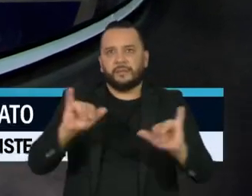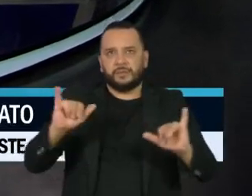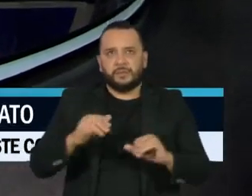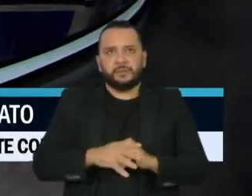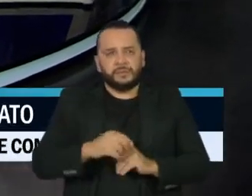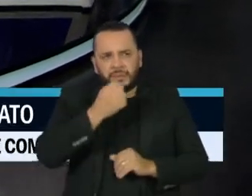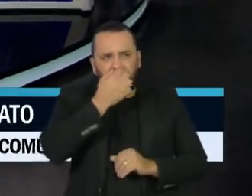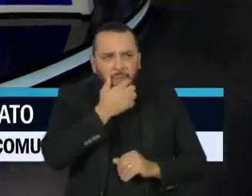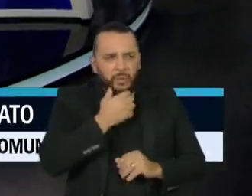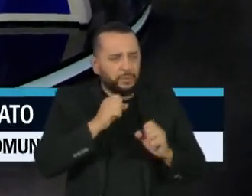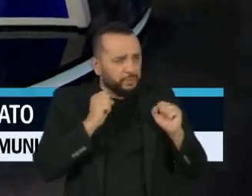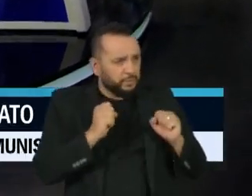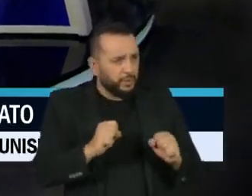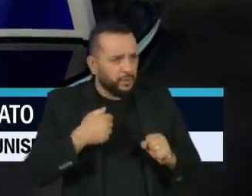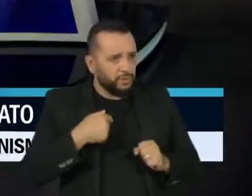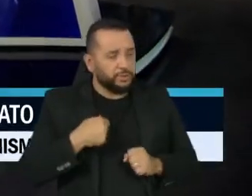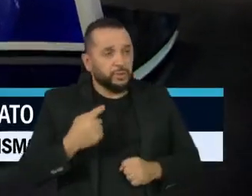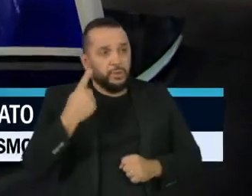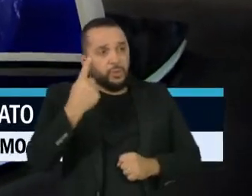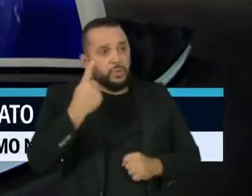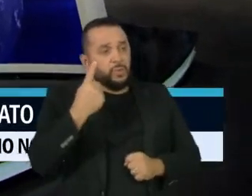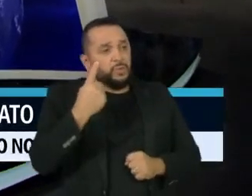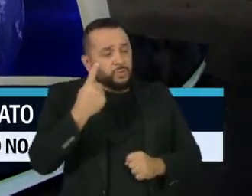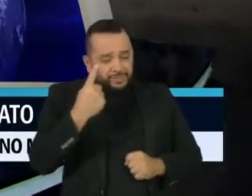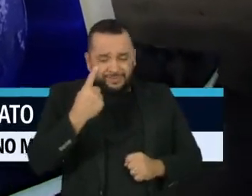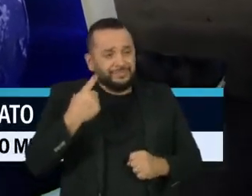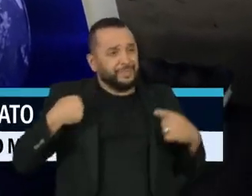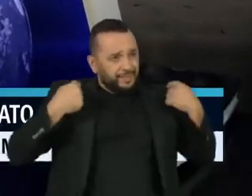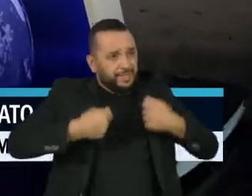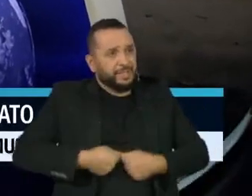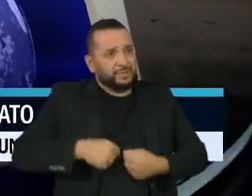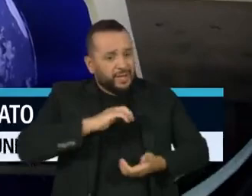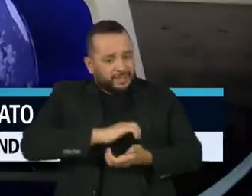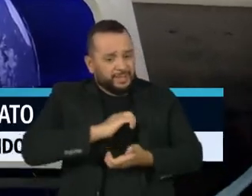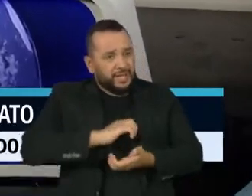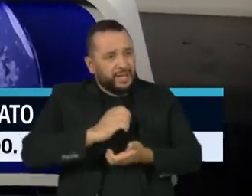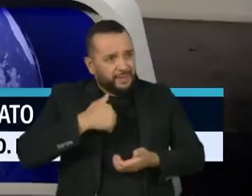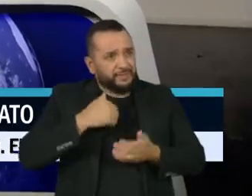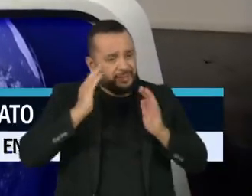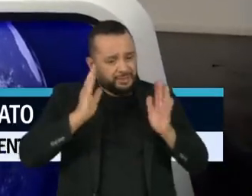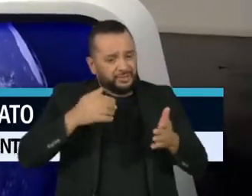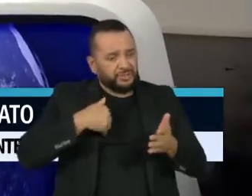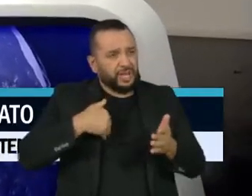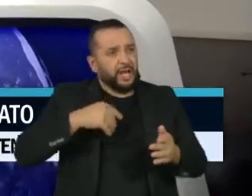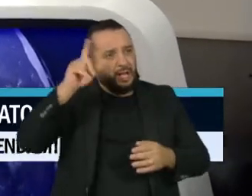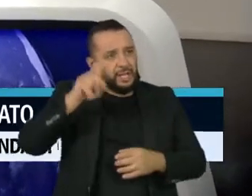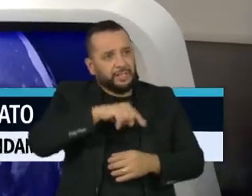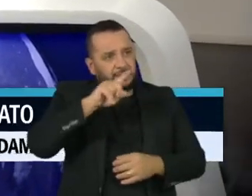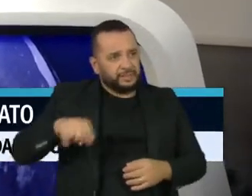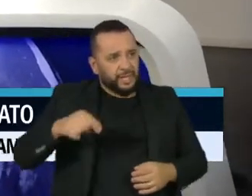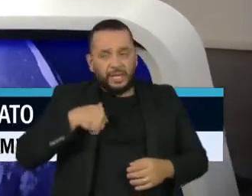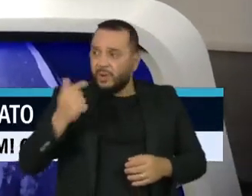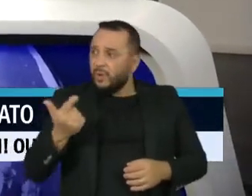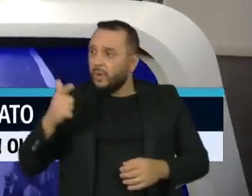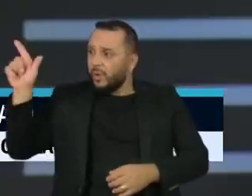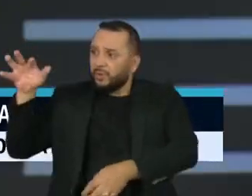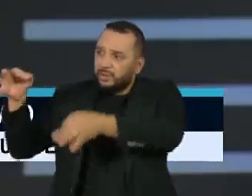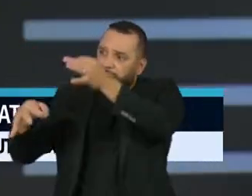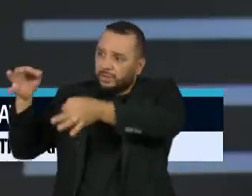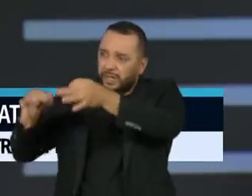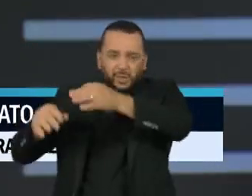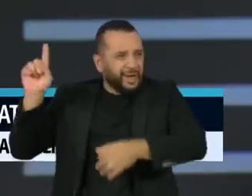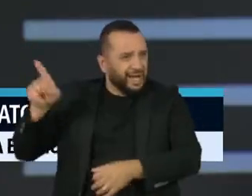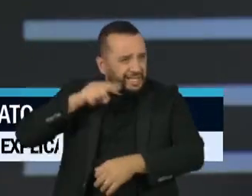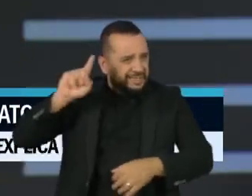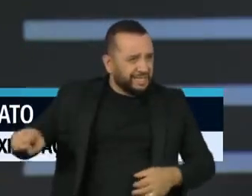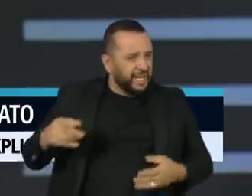Sakamoto, pode uma decisão individual de um ministro do STF suspender uma decisão tomada por outro tribunal superior? Olha, a decisão do